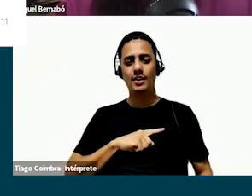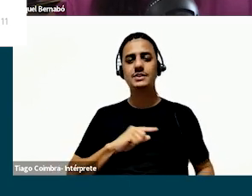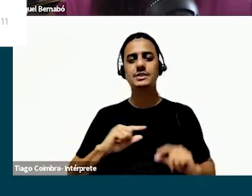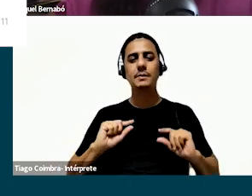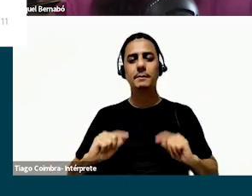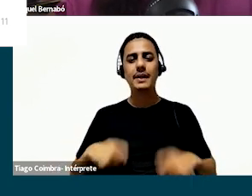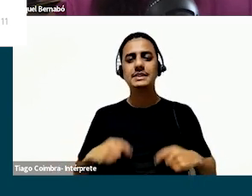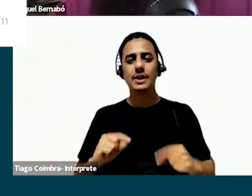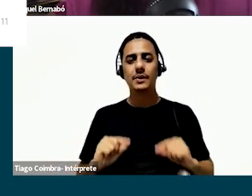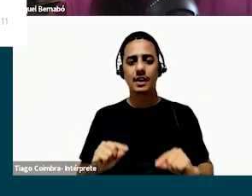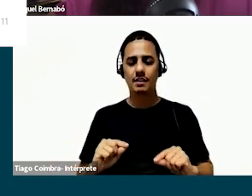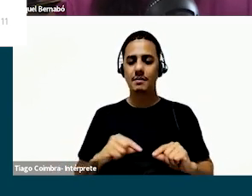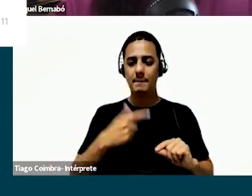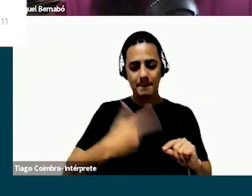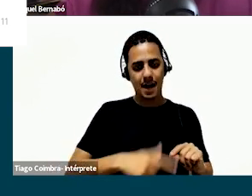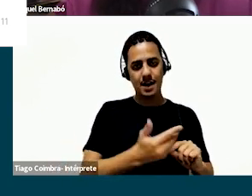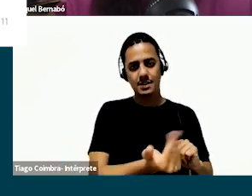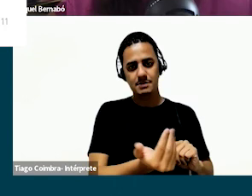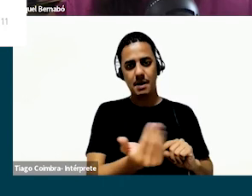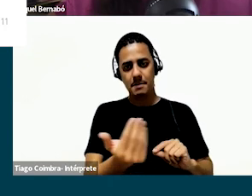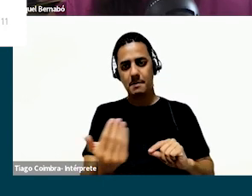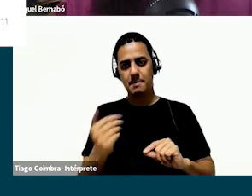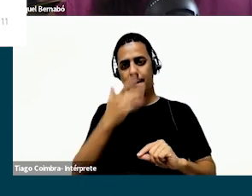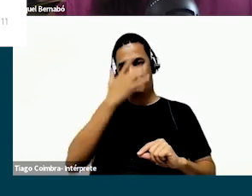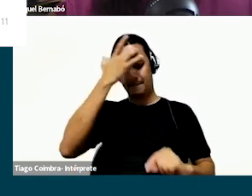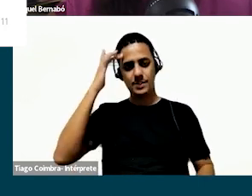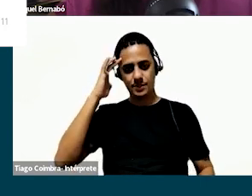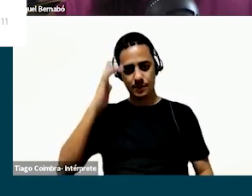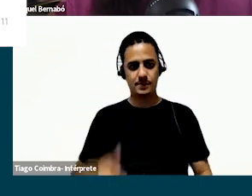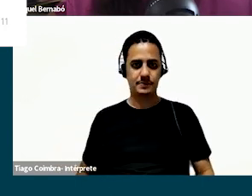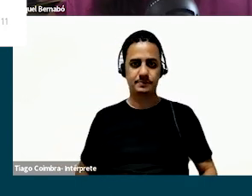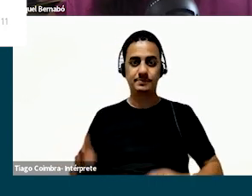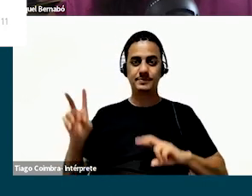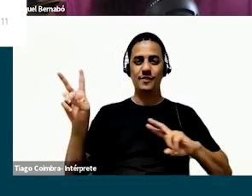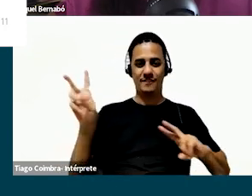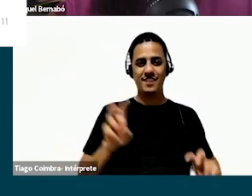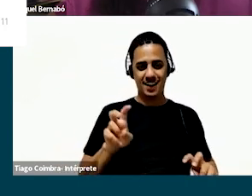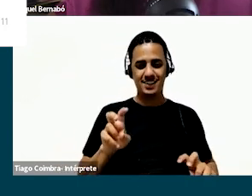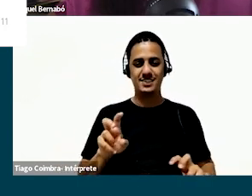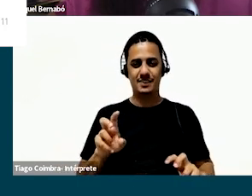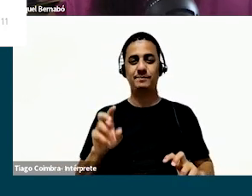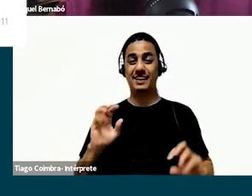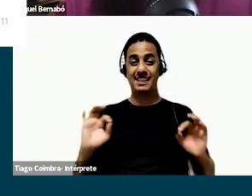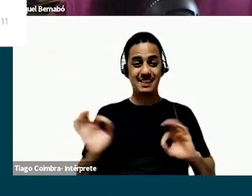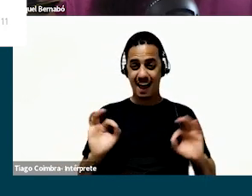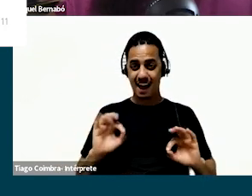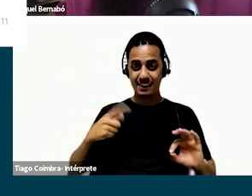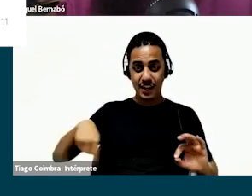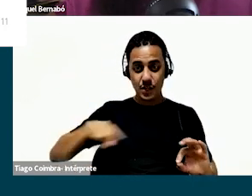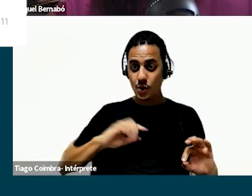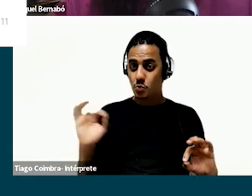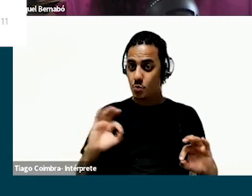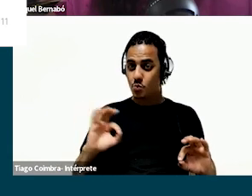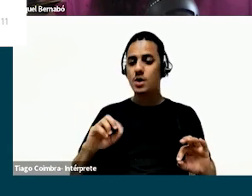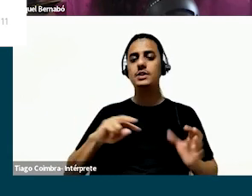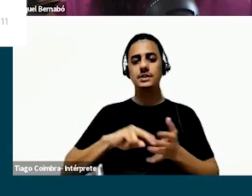gente tem, o mínimo que a gente precisa fazer é dar mais jeito de envolver pessoas. Então, nada sobre nós sem nós é